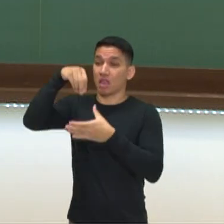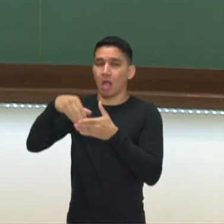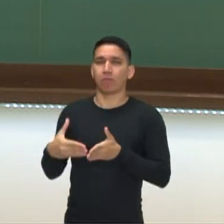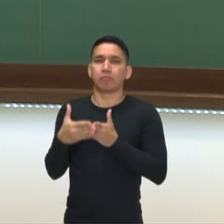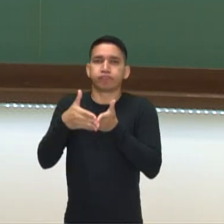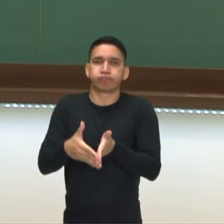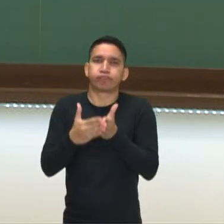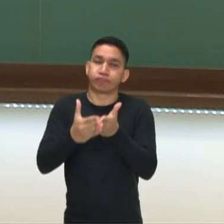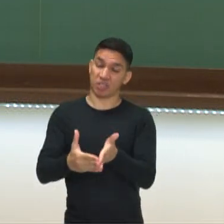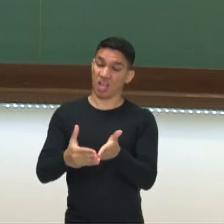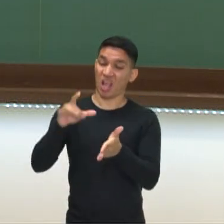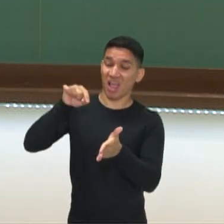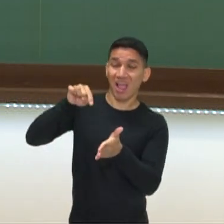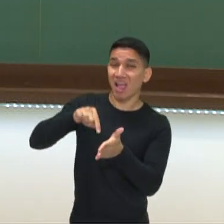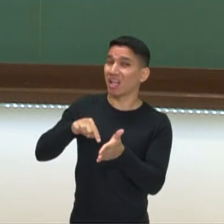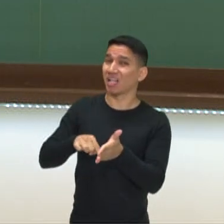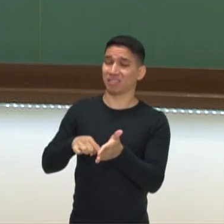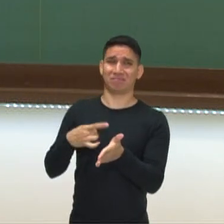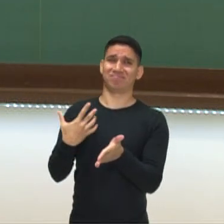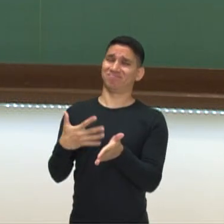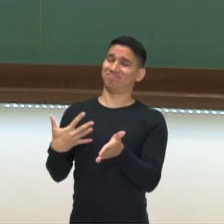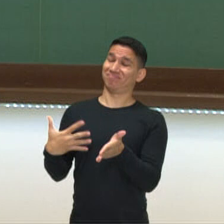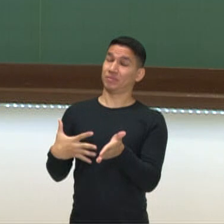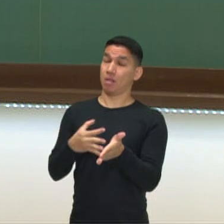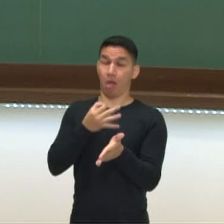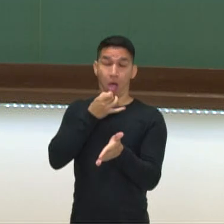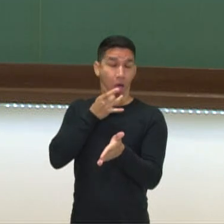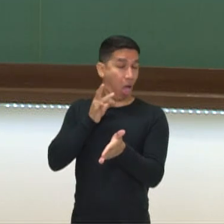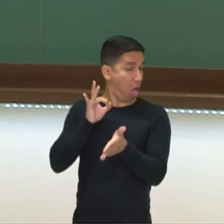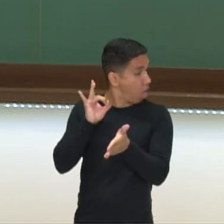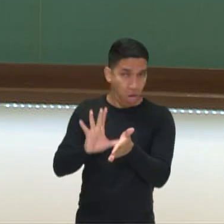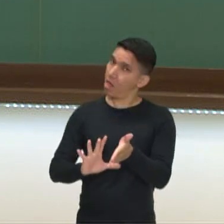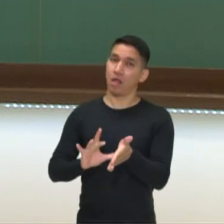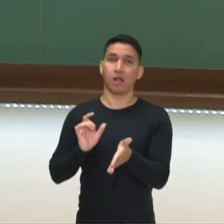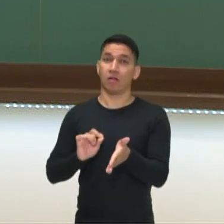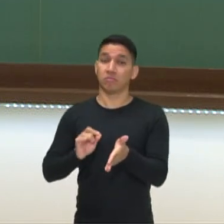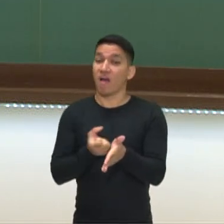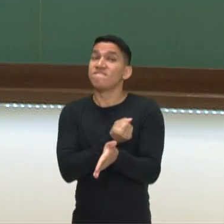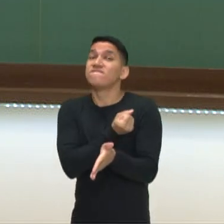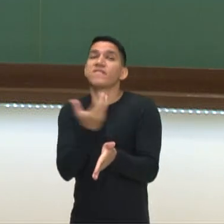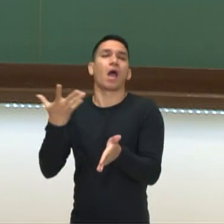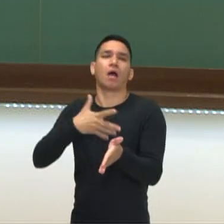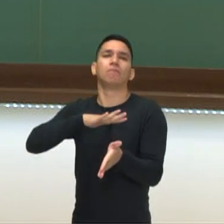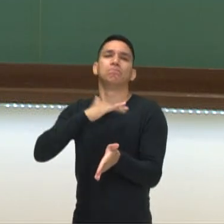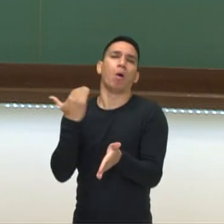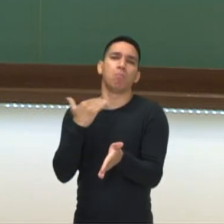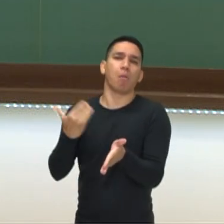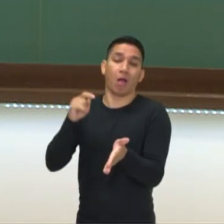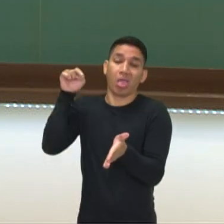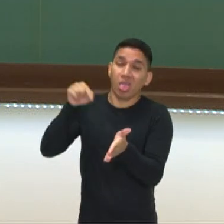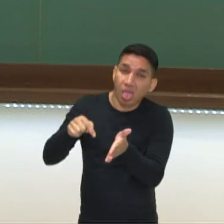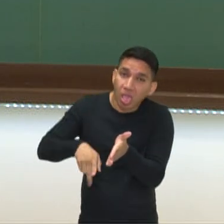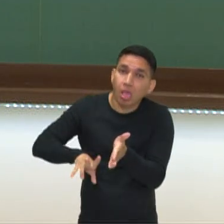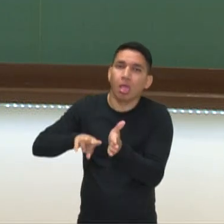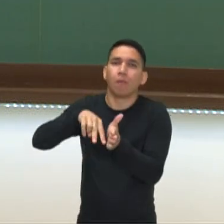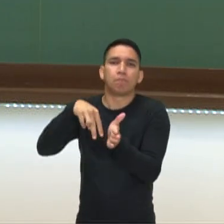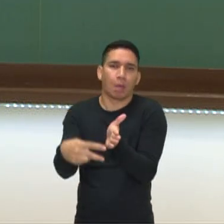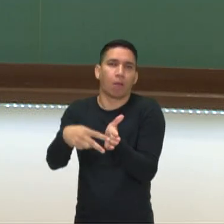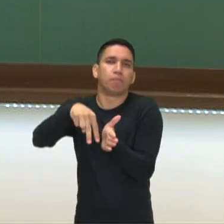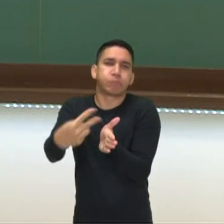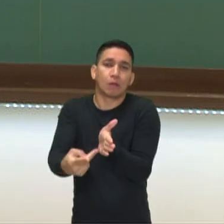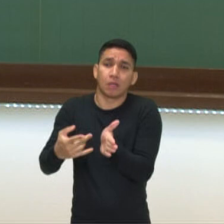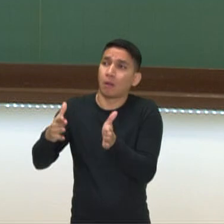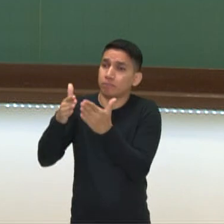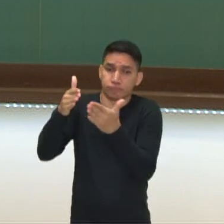condições não eram nem de longe as melhores, acabavam morrendo muitos dessas pessoas que estavam sendo trazidas para cá